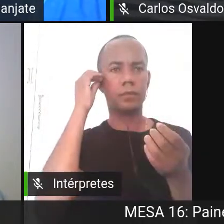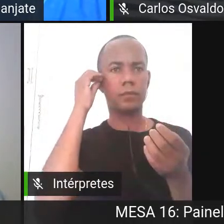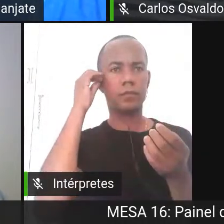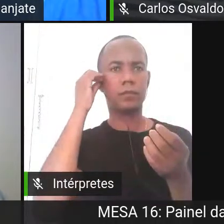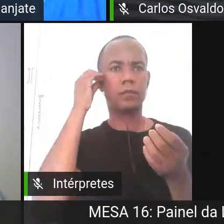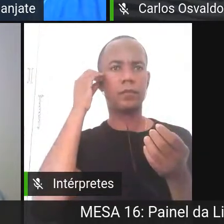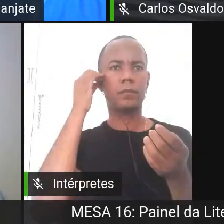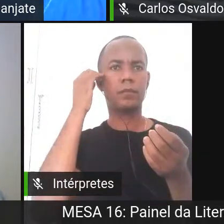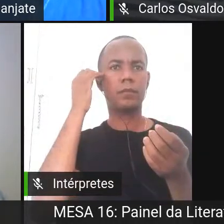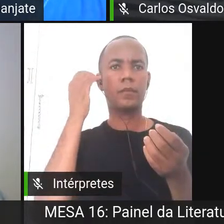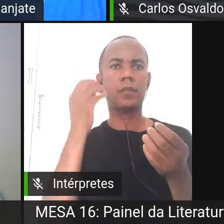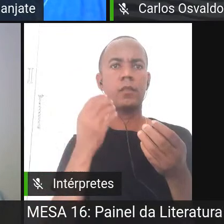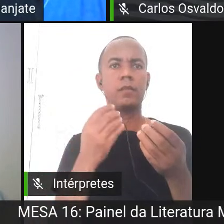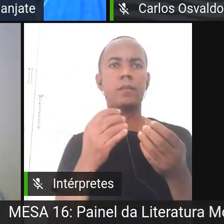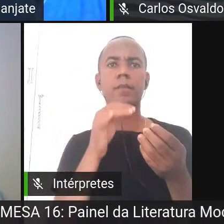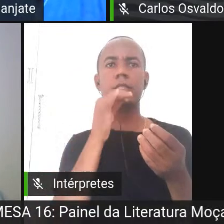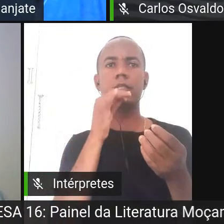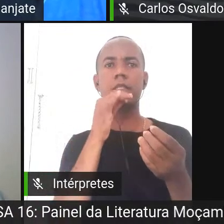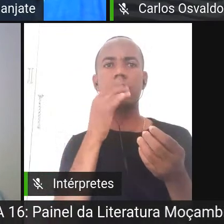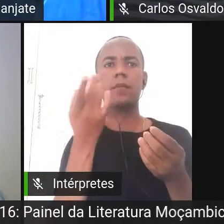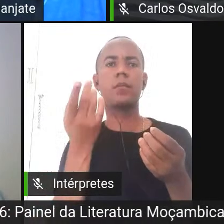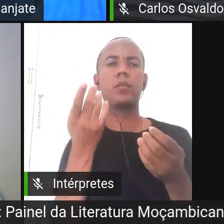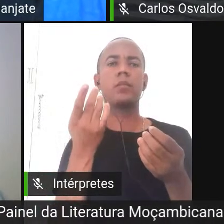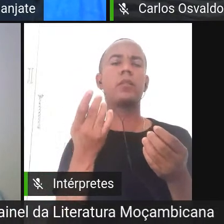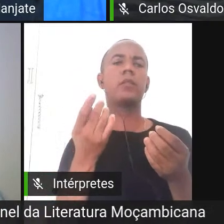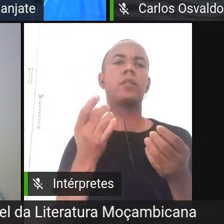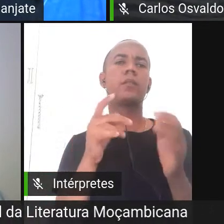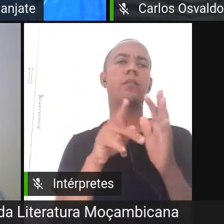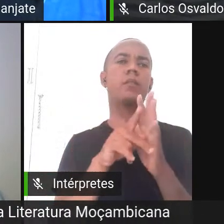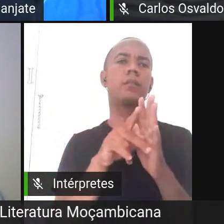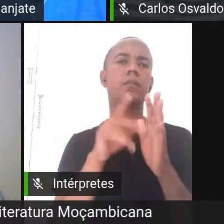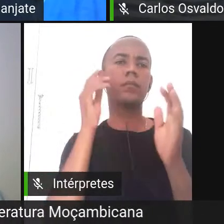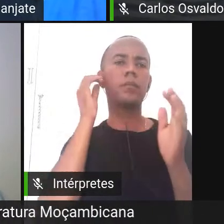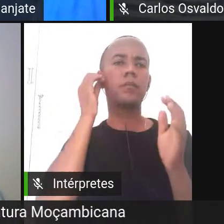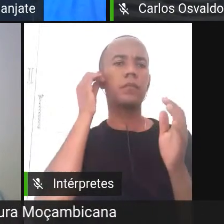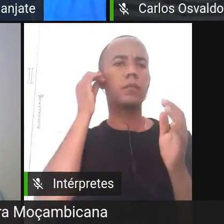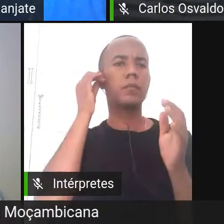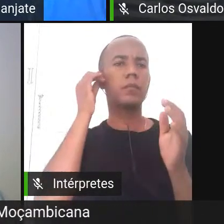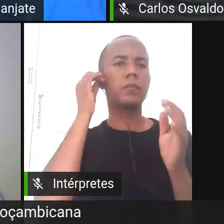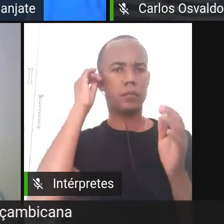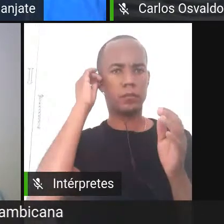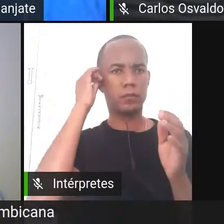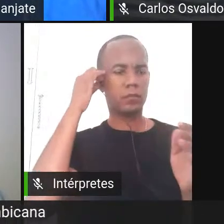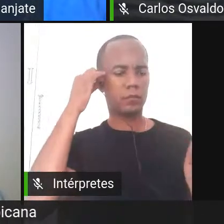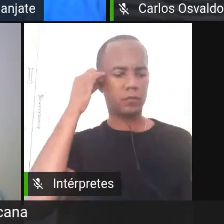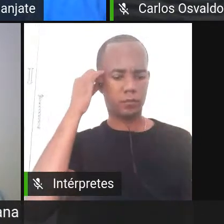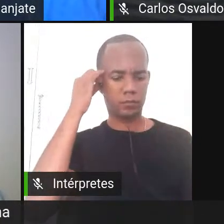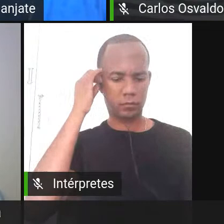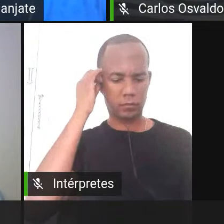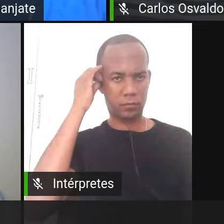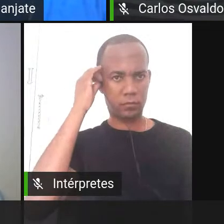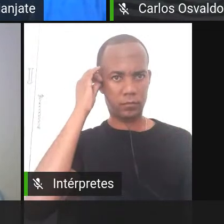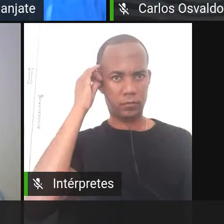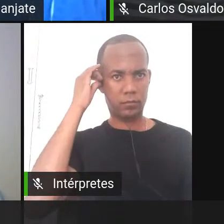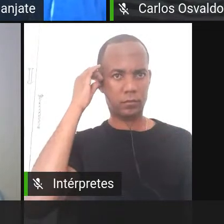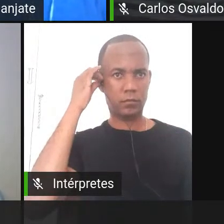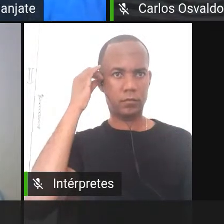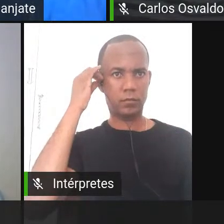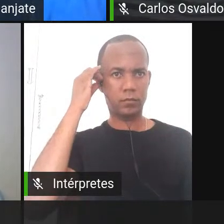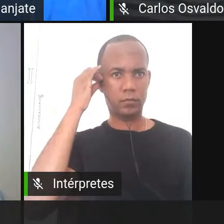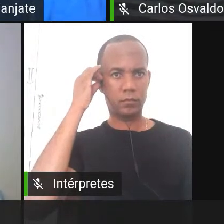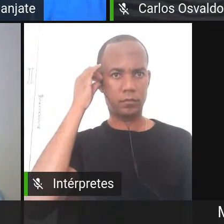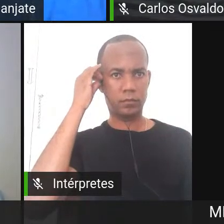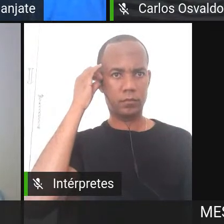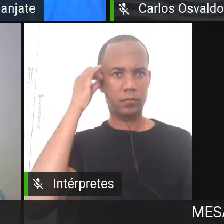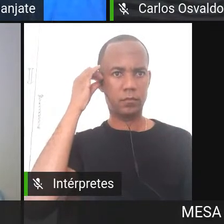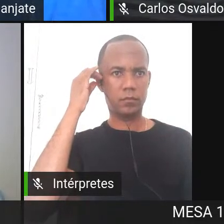caso do Craveirinha, eles transcendem, eles furam, atravessam, melhor dizendo, fronteiras. Mas eu sinto, quer dizer, há autores, por